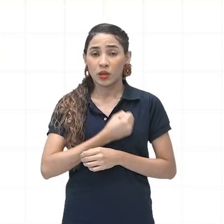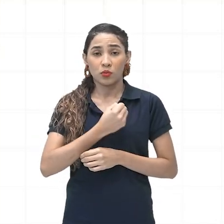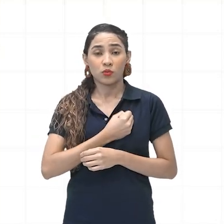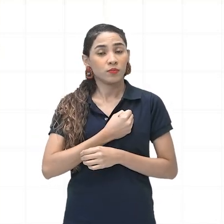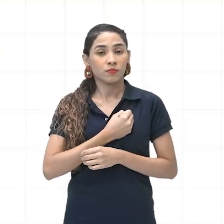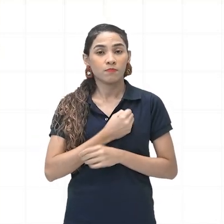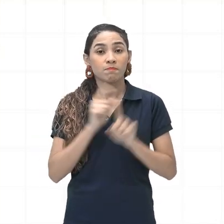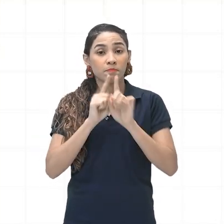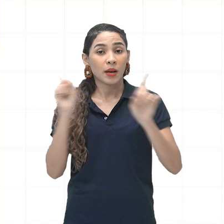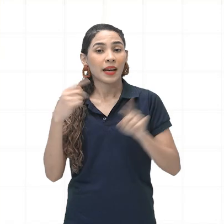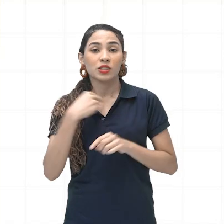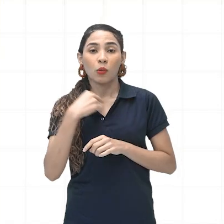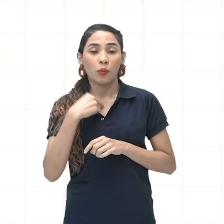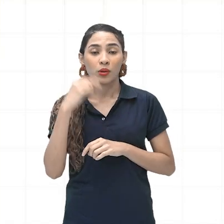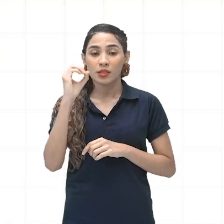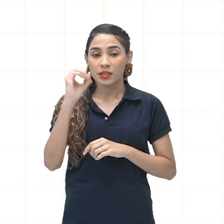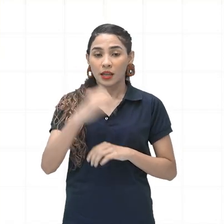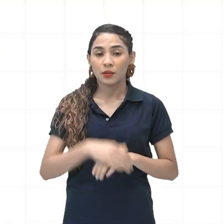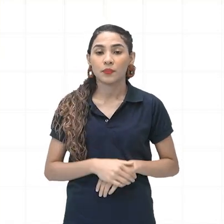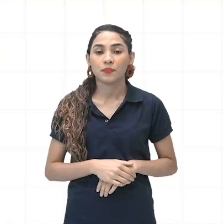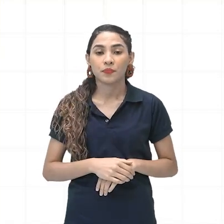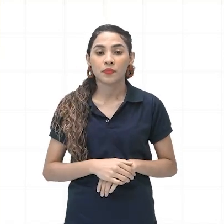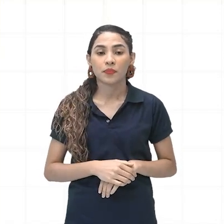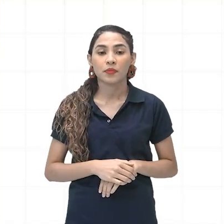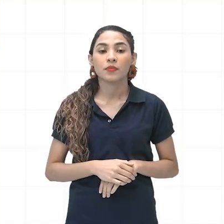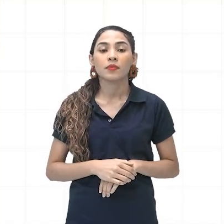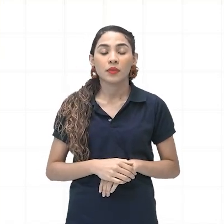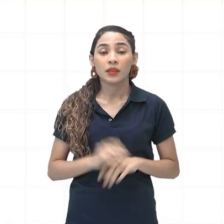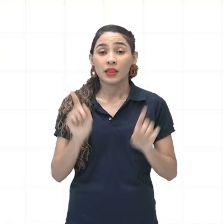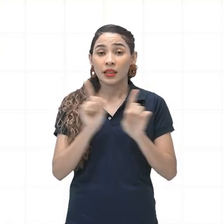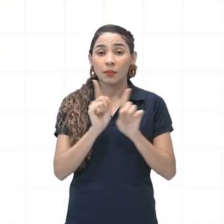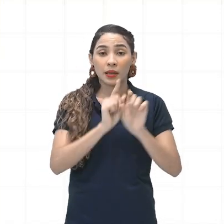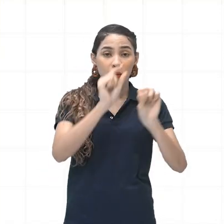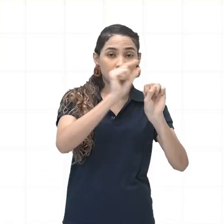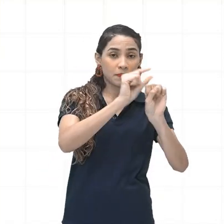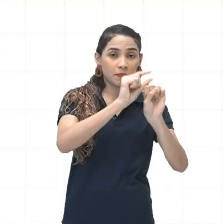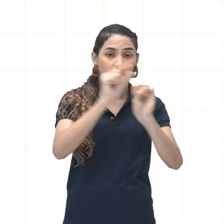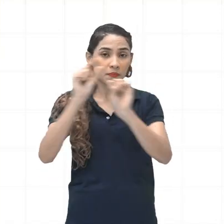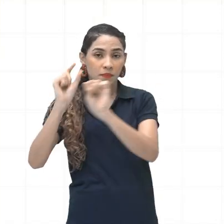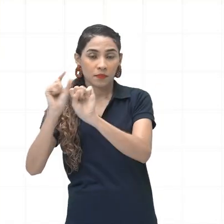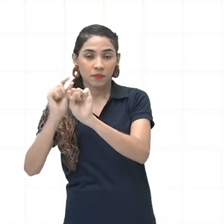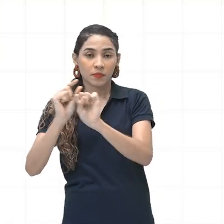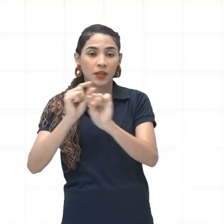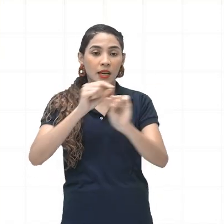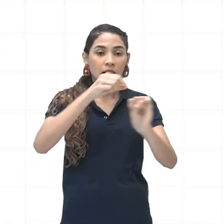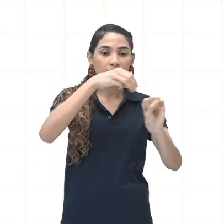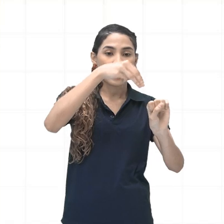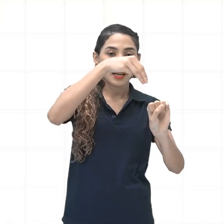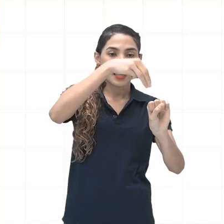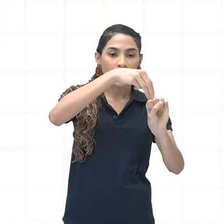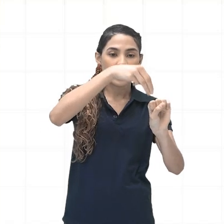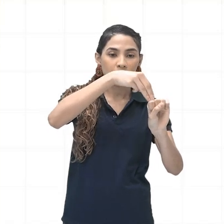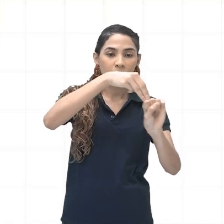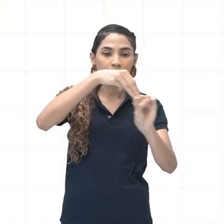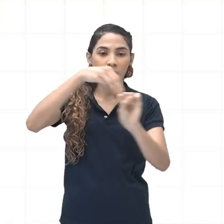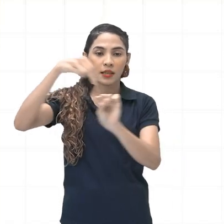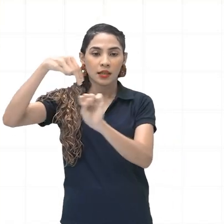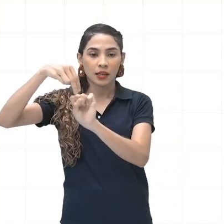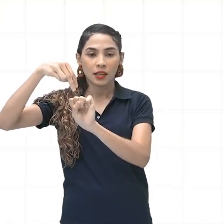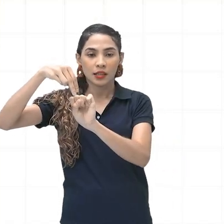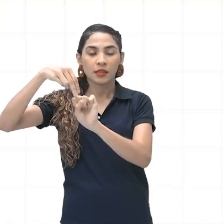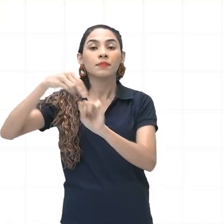zero. Temos esse M e esse N aqui sendo os expoentes, e esses